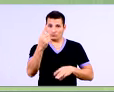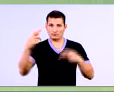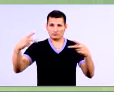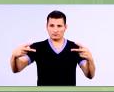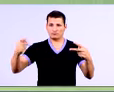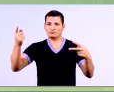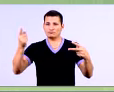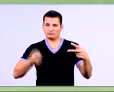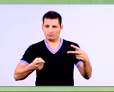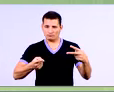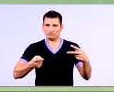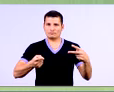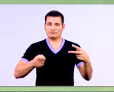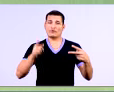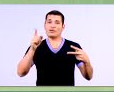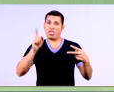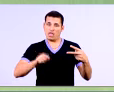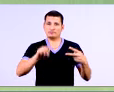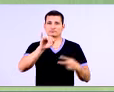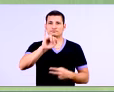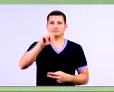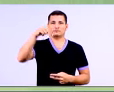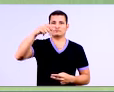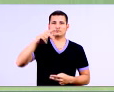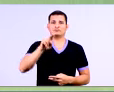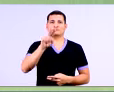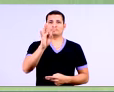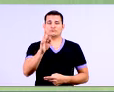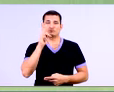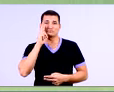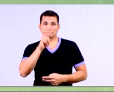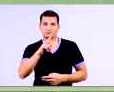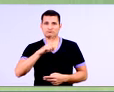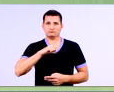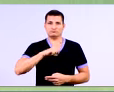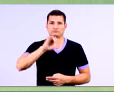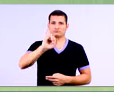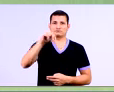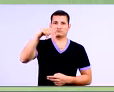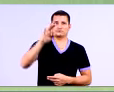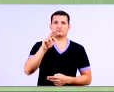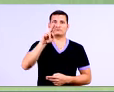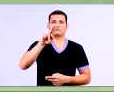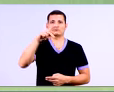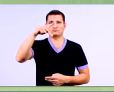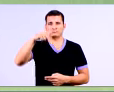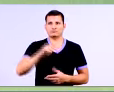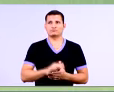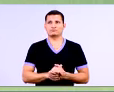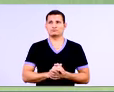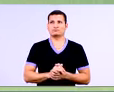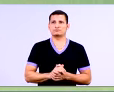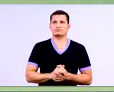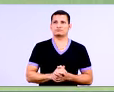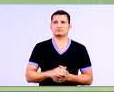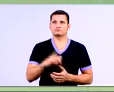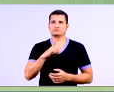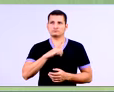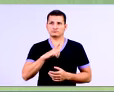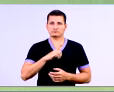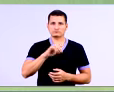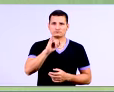fechamos com a mesma tag, que é esse caso. Observe que nós temos um input, ele possui um